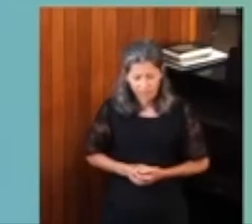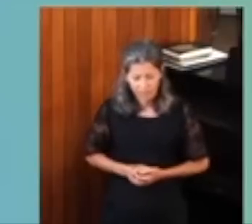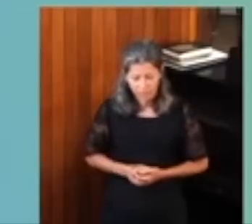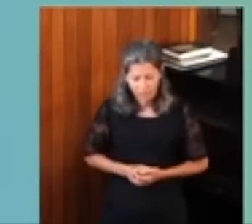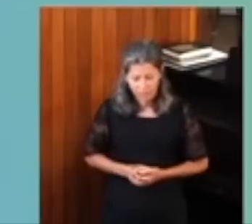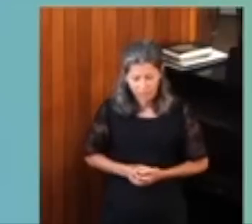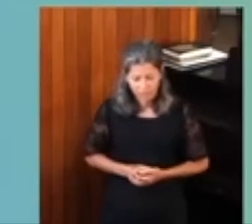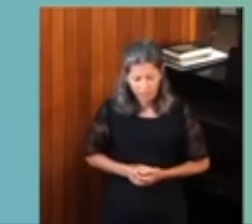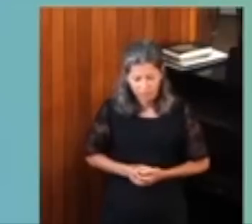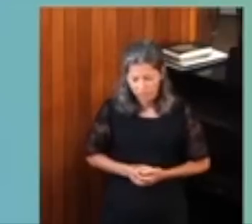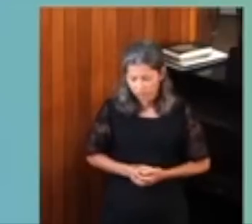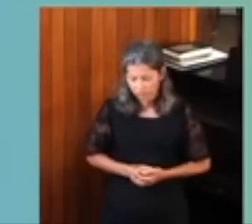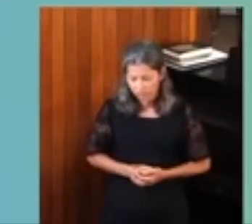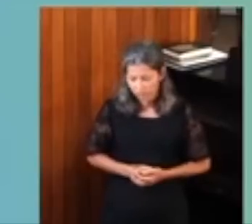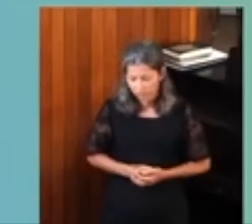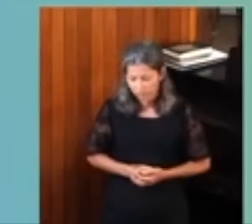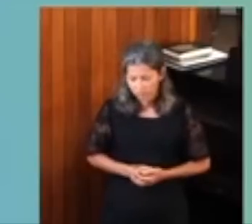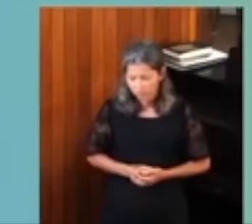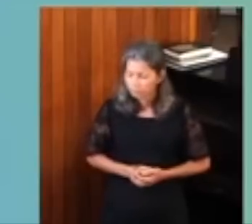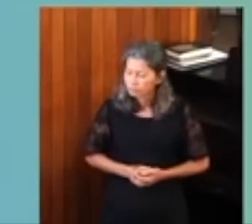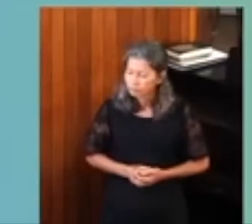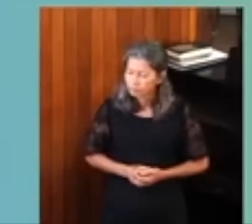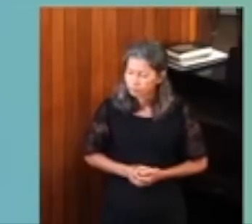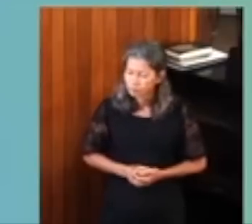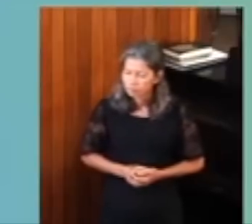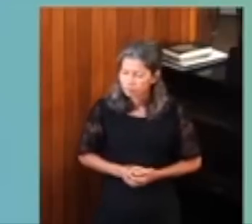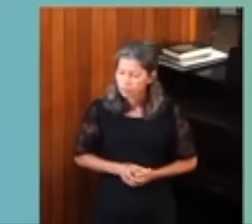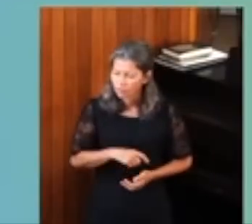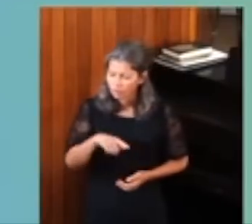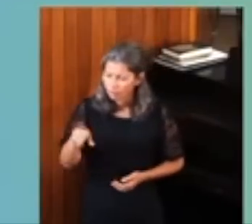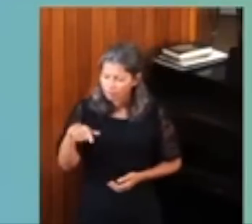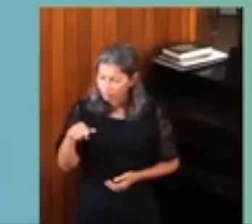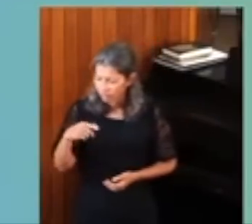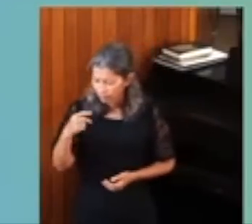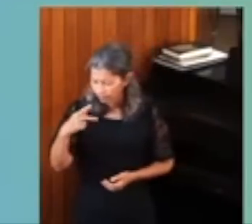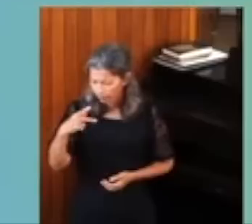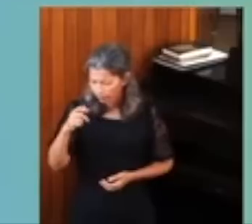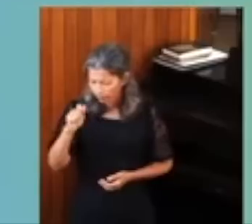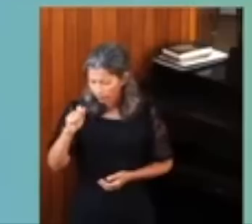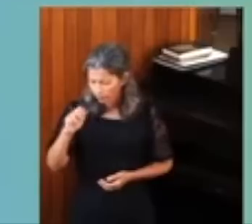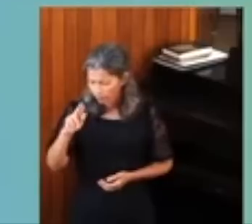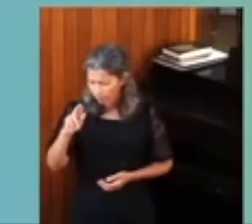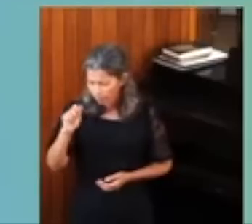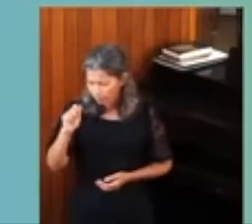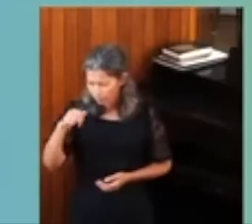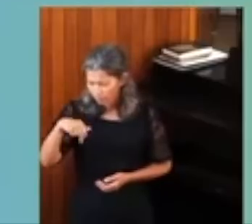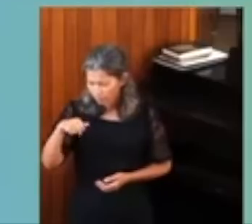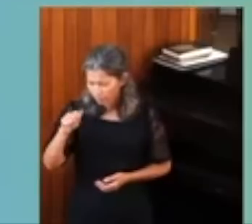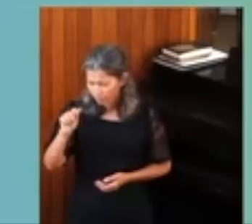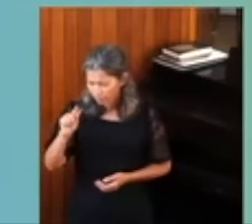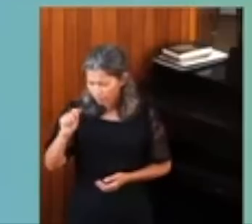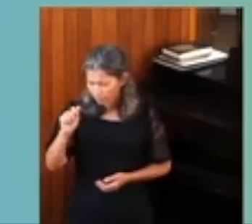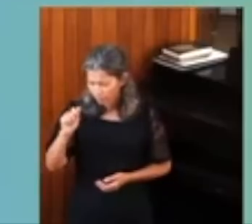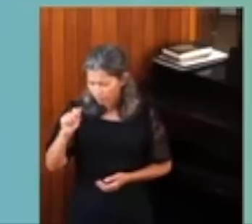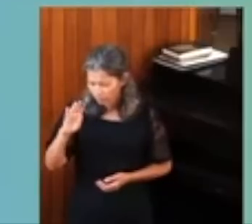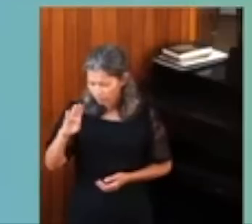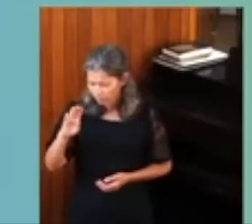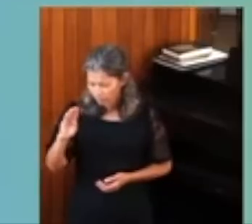né? Tem tudo a ver com a nossa história como igreja, você vai perceber aí. Apocalipse 10, 1 a